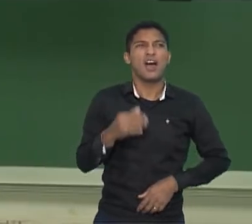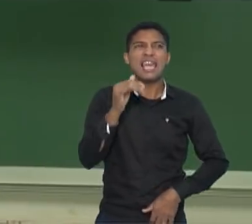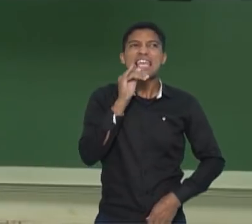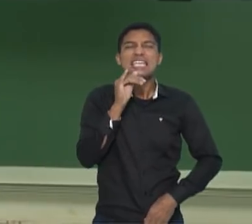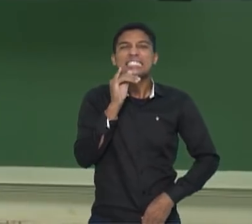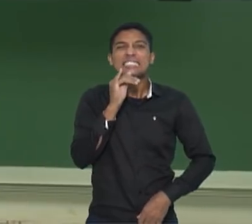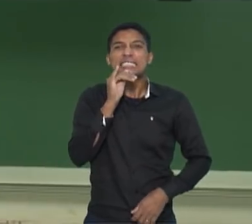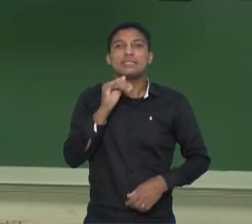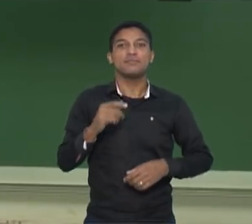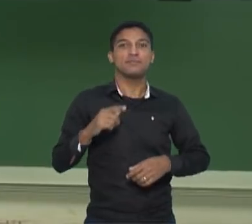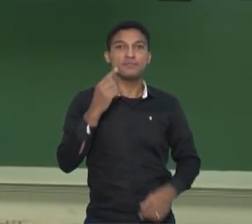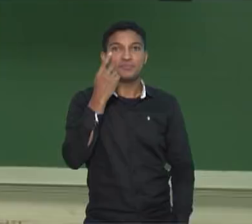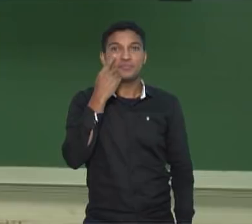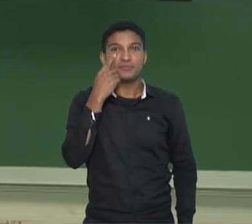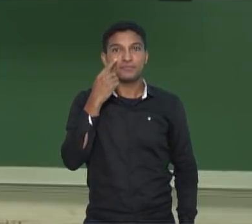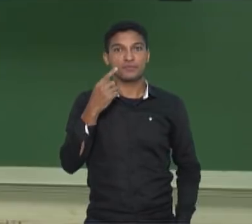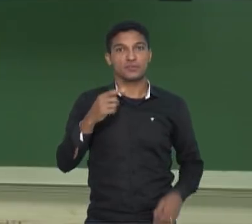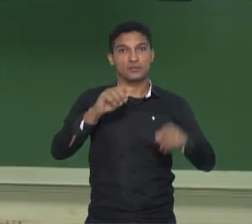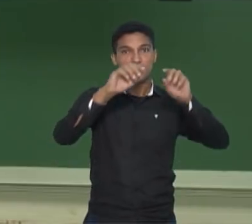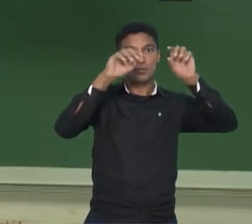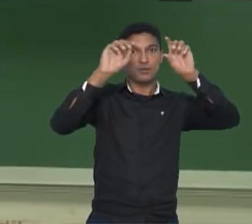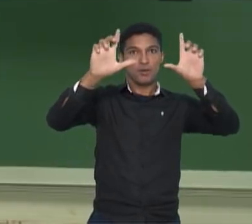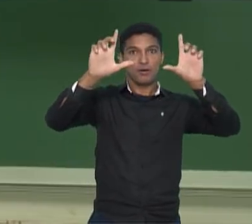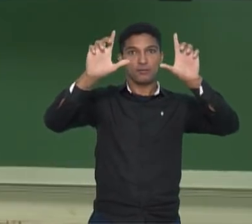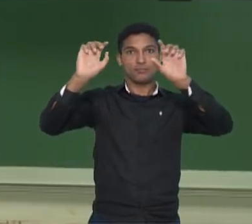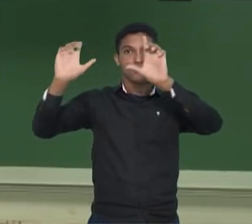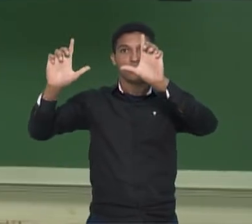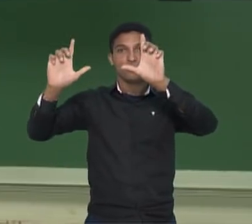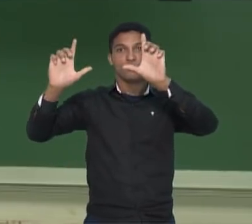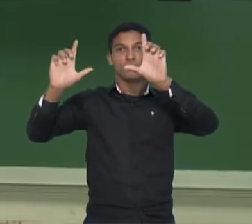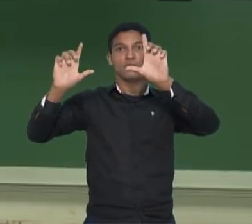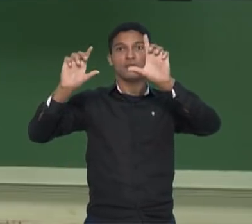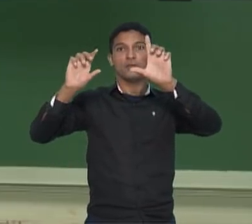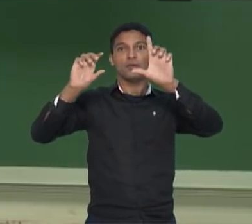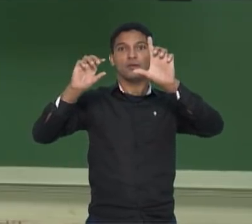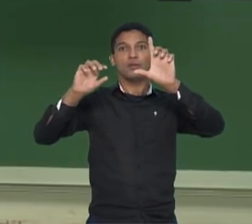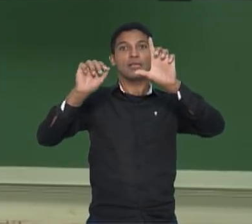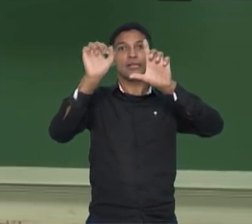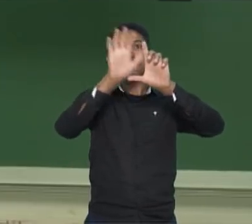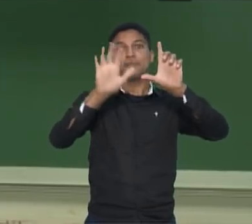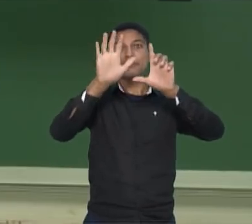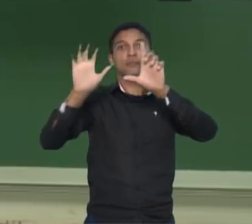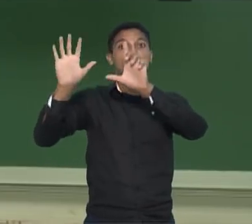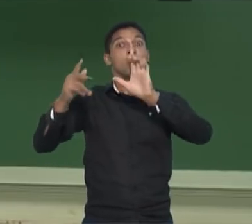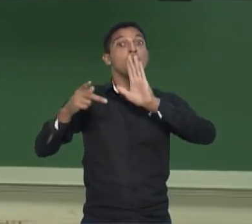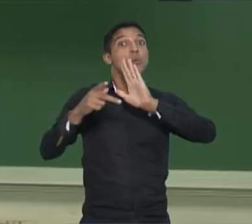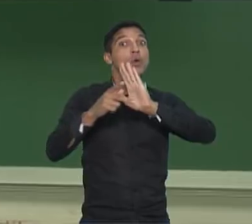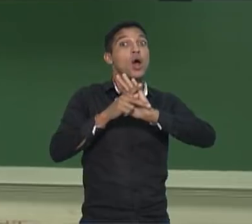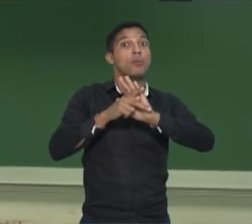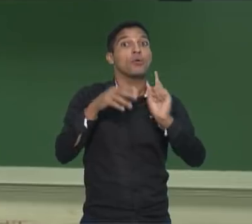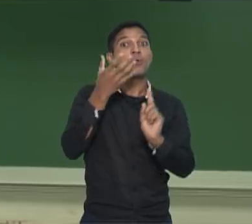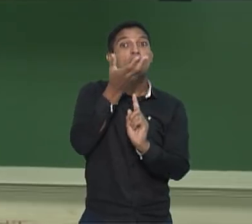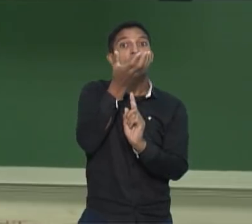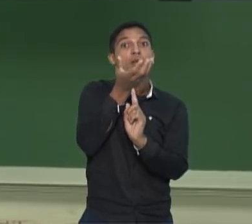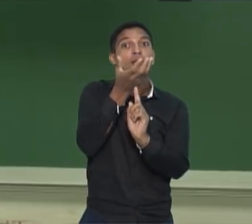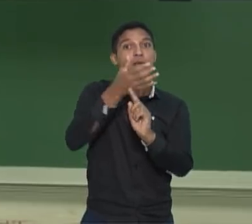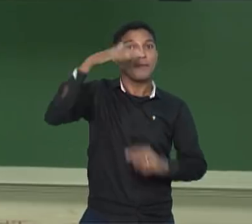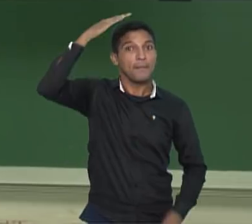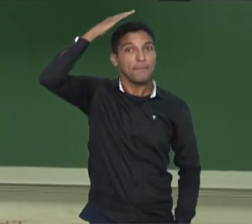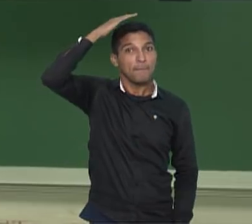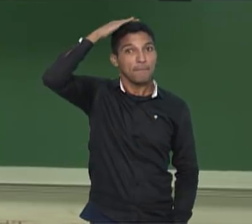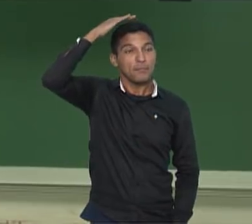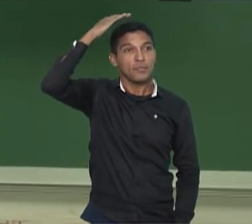Exemplos. Então, eu coloquei aqui duas fotos aqui do nosso estado, representando um rio e um